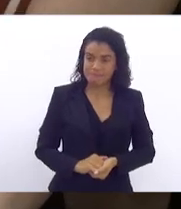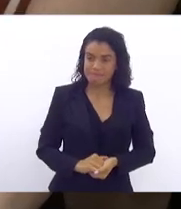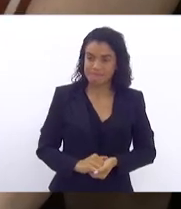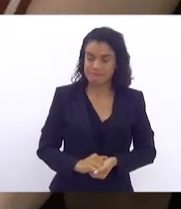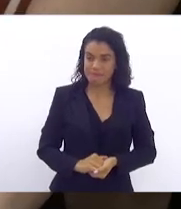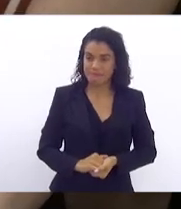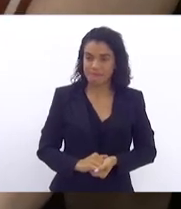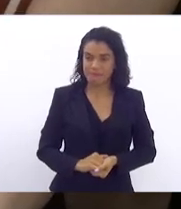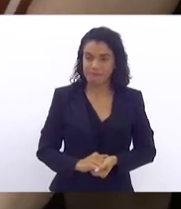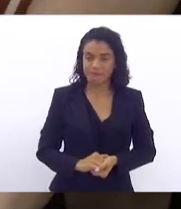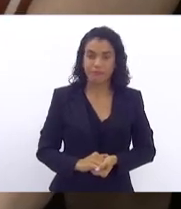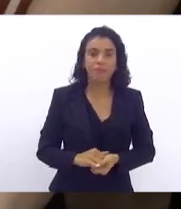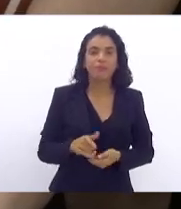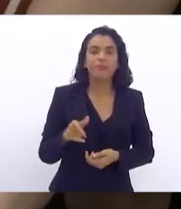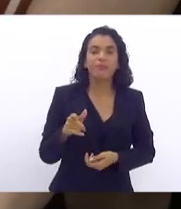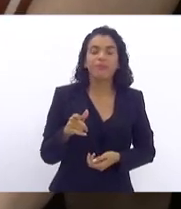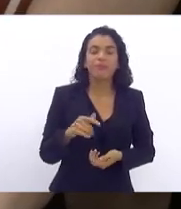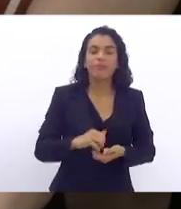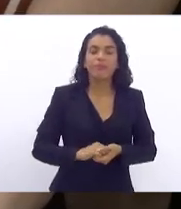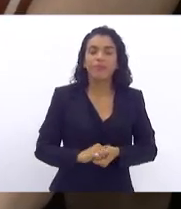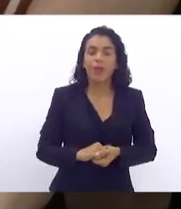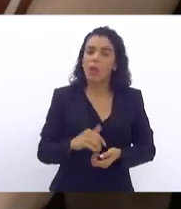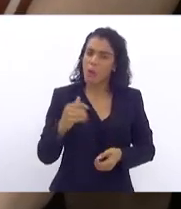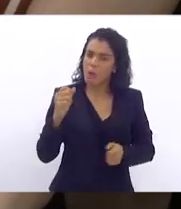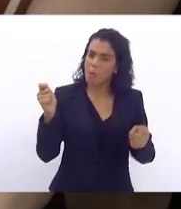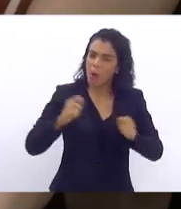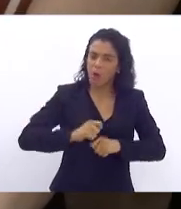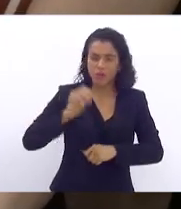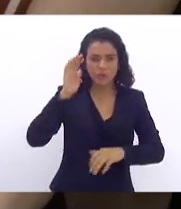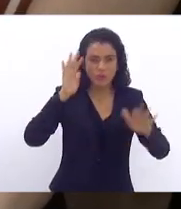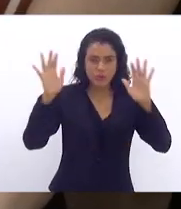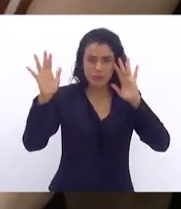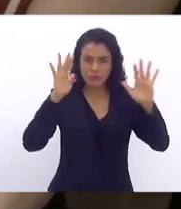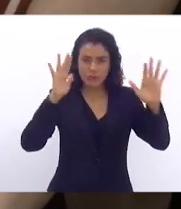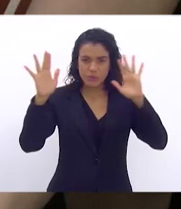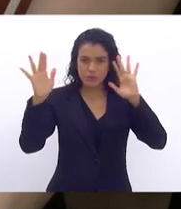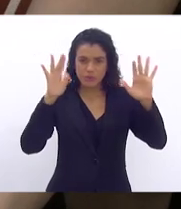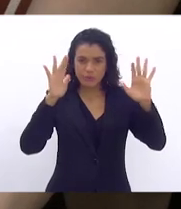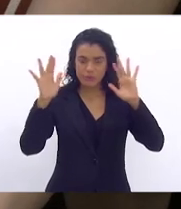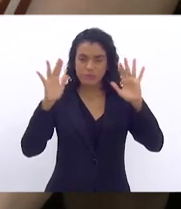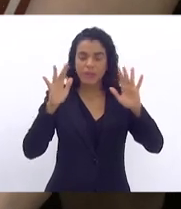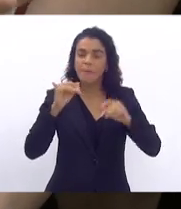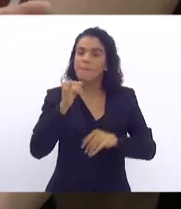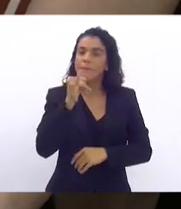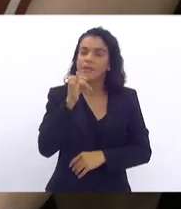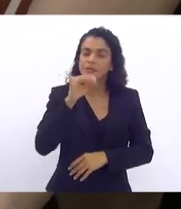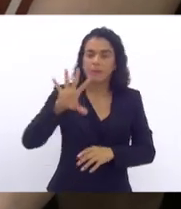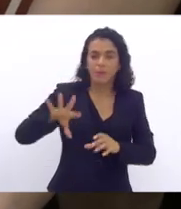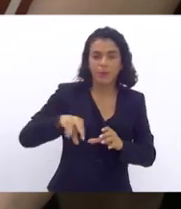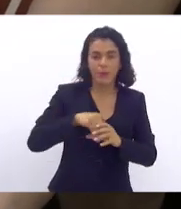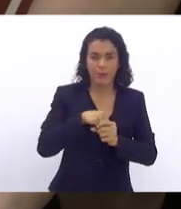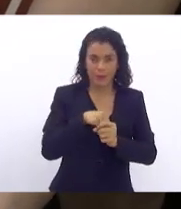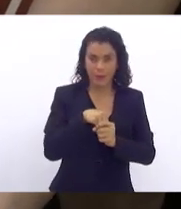Presidente, podia imaginar, eu vou discutir a matéria, deputado Cozolino, também. Podia até imaginar de incluir